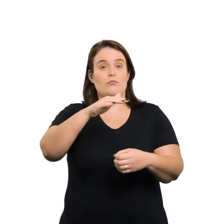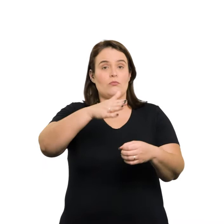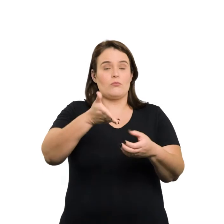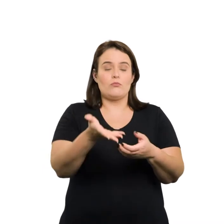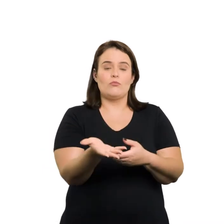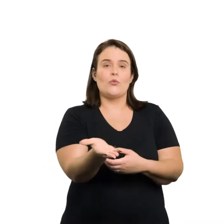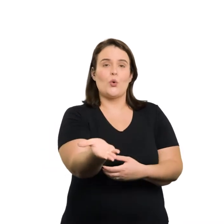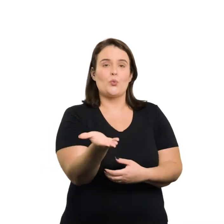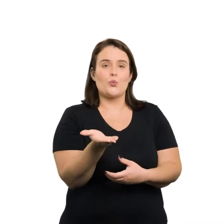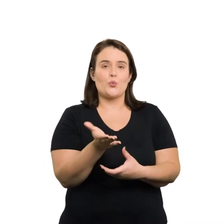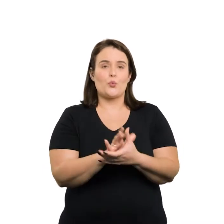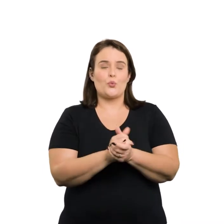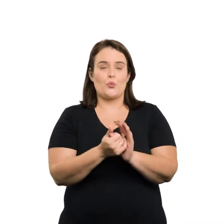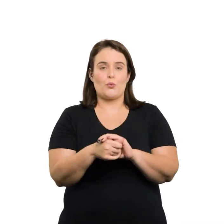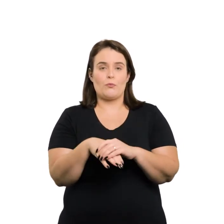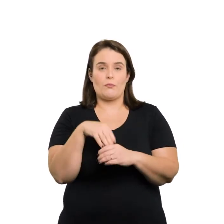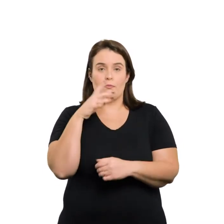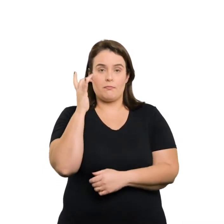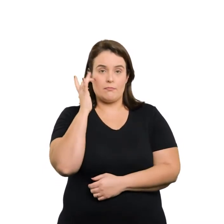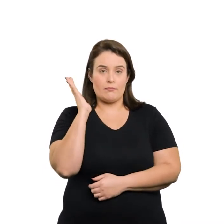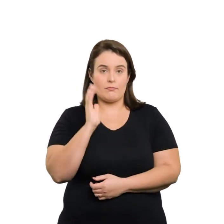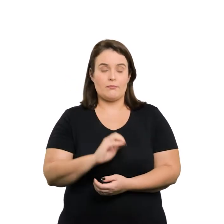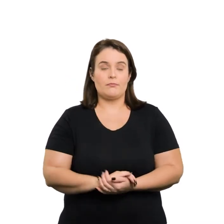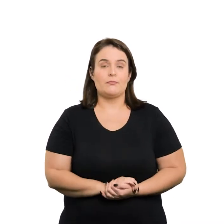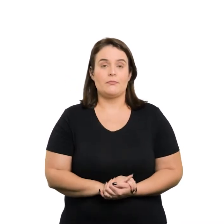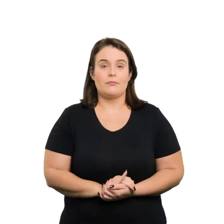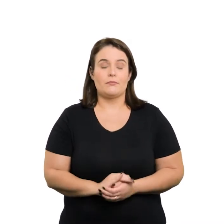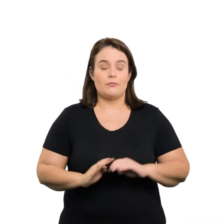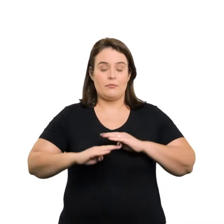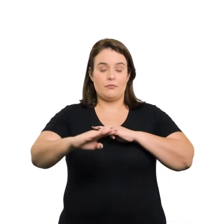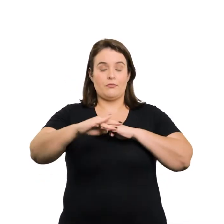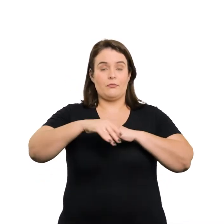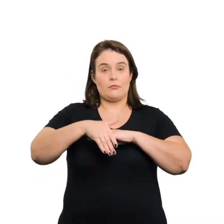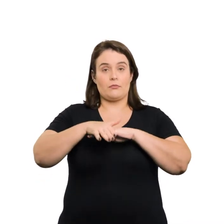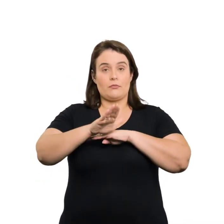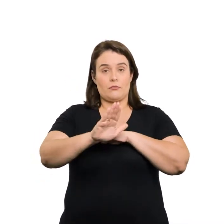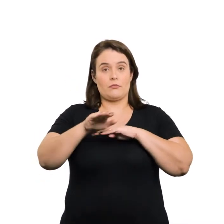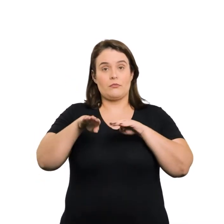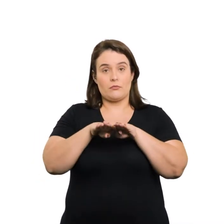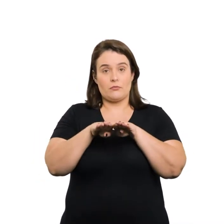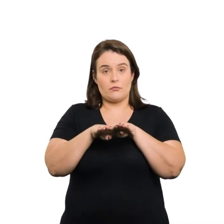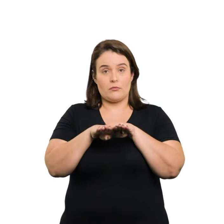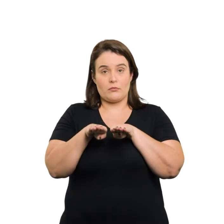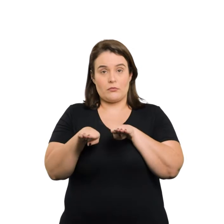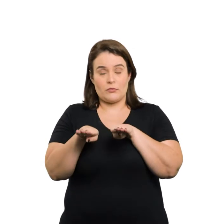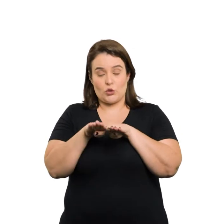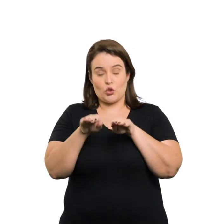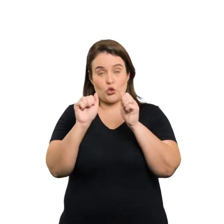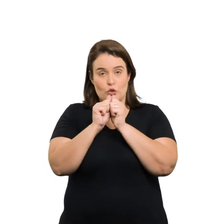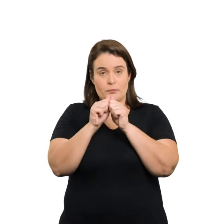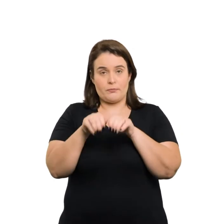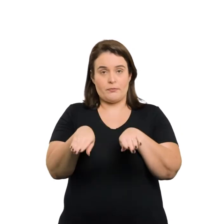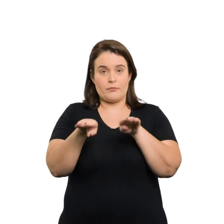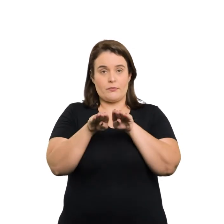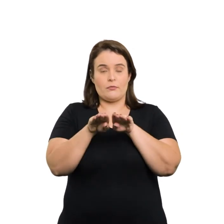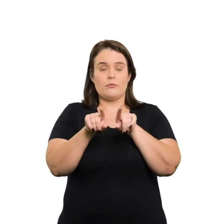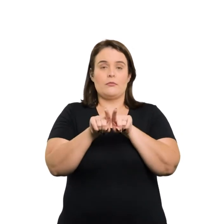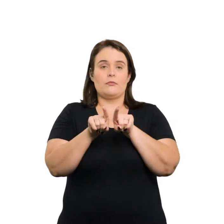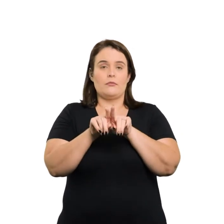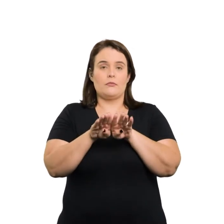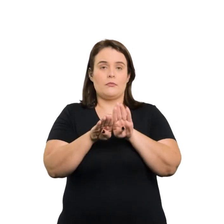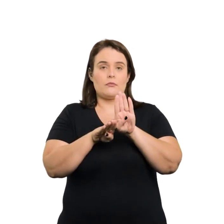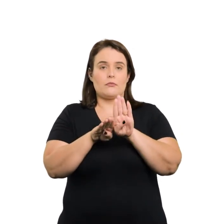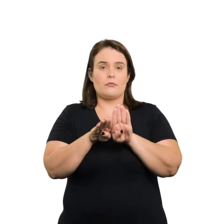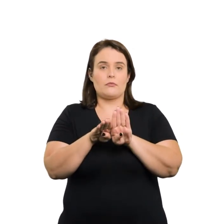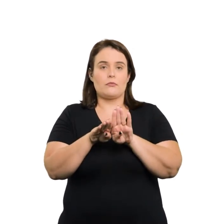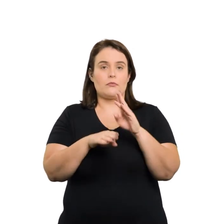alavanca ou equipamentos com válvula termostática. Piso antiderrapante em nível com o piso